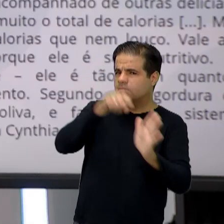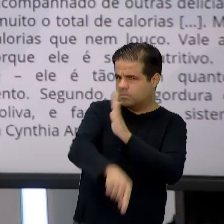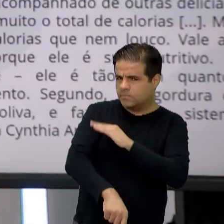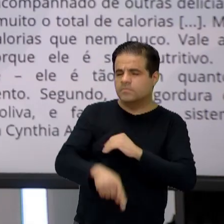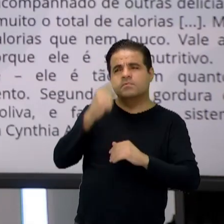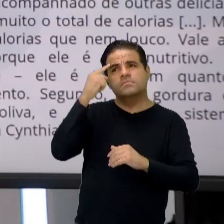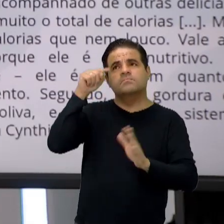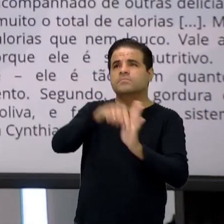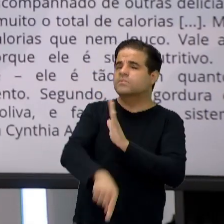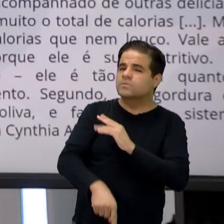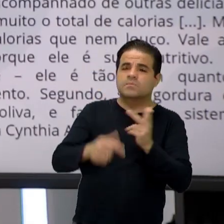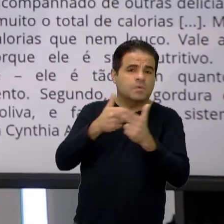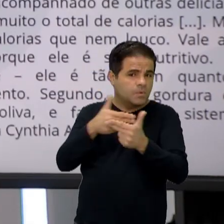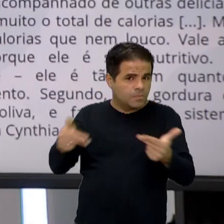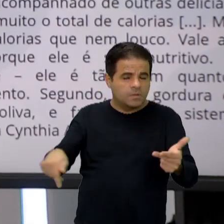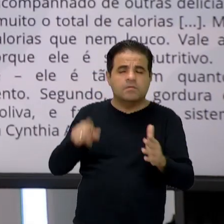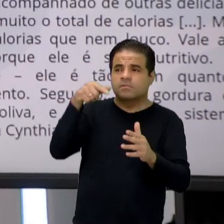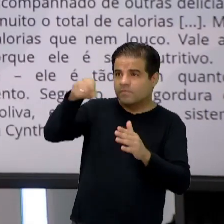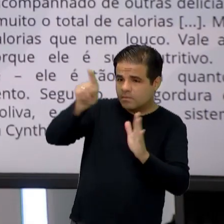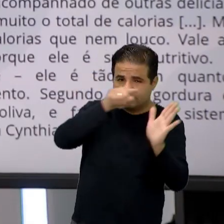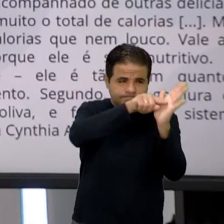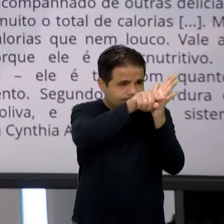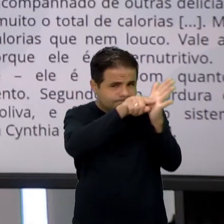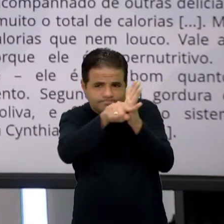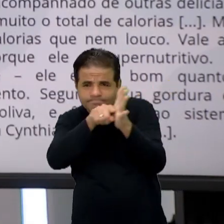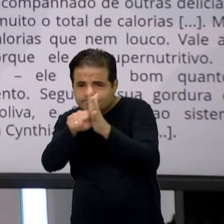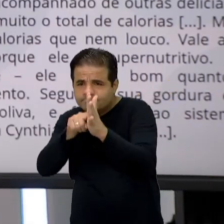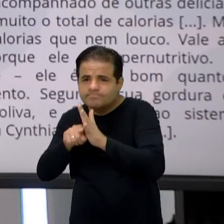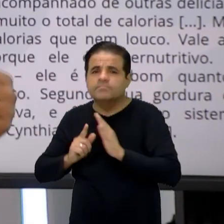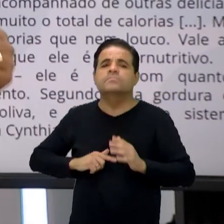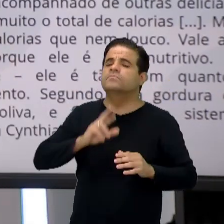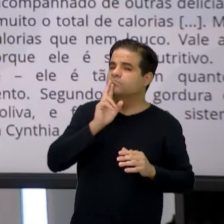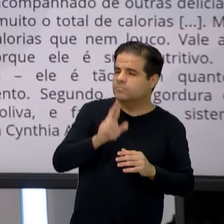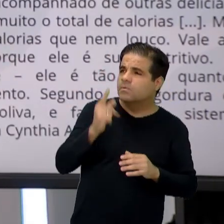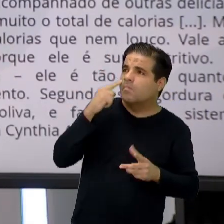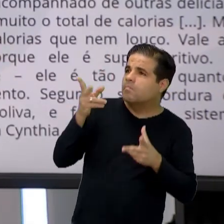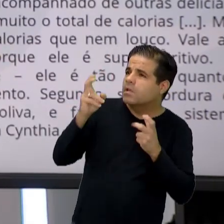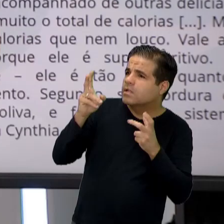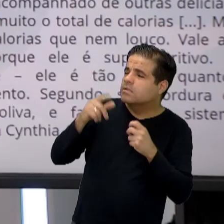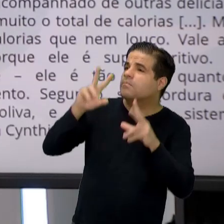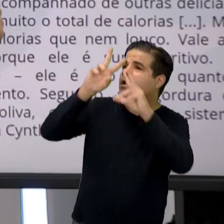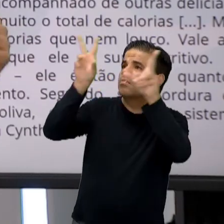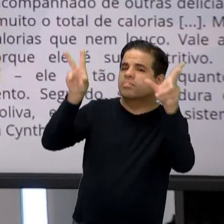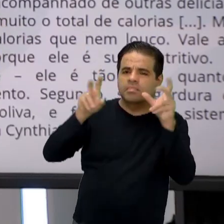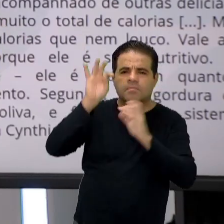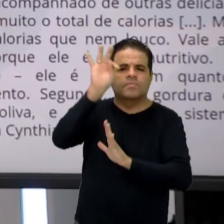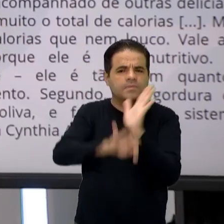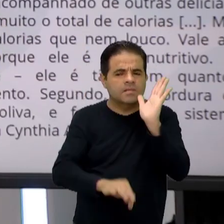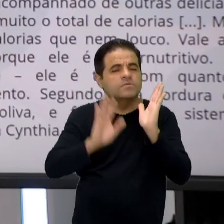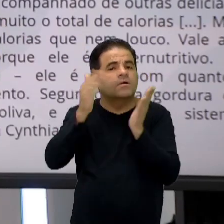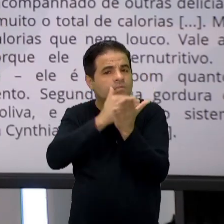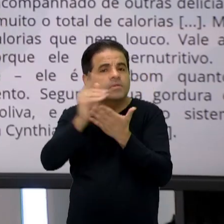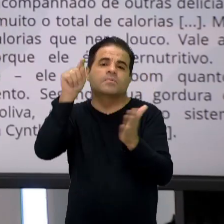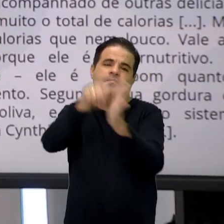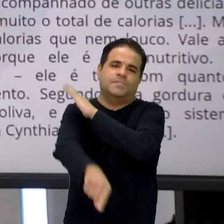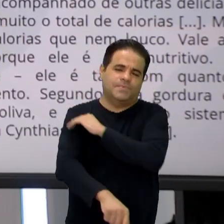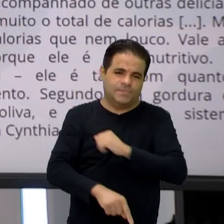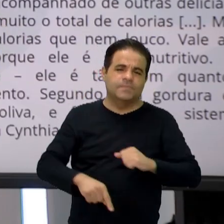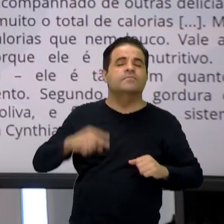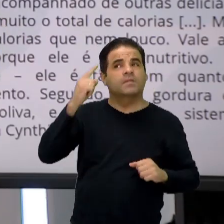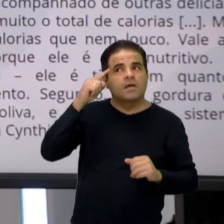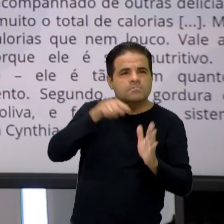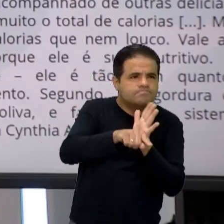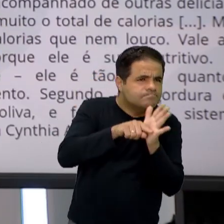pergunta. Então você pergunta algo e você vai pesquisar, você tem a resposta. Perceba que o texto já começa com uma pergunta, ou seja, você vai